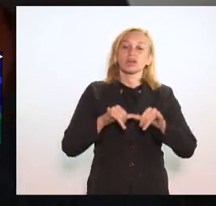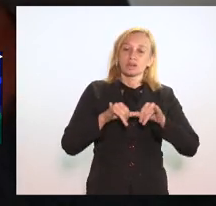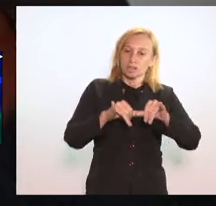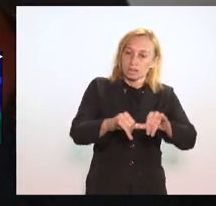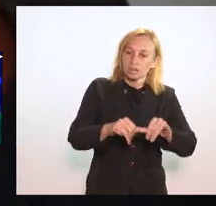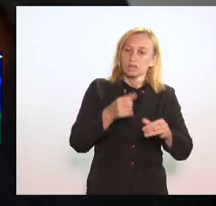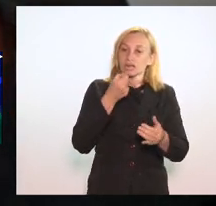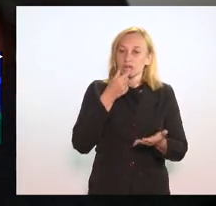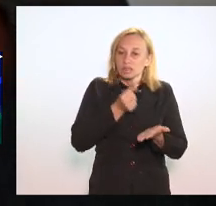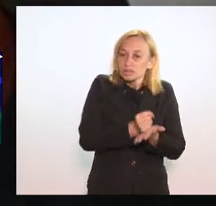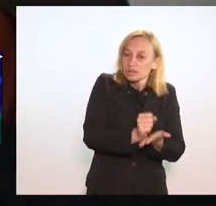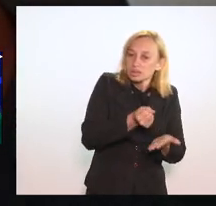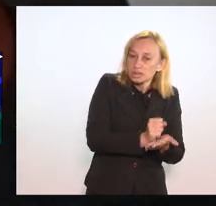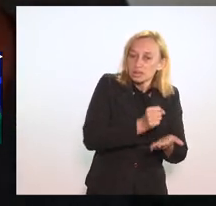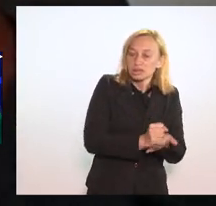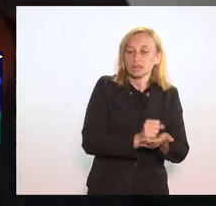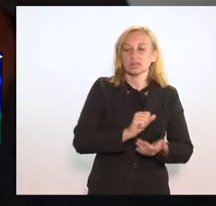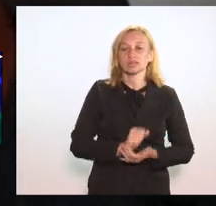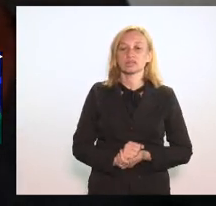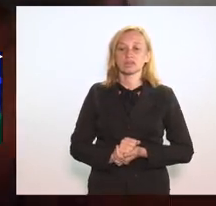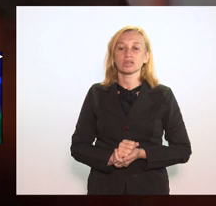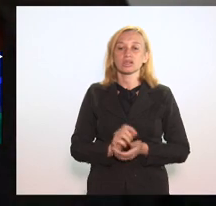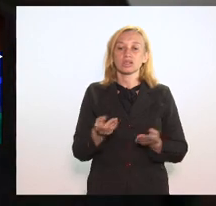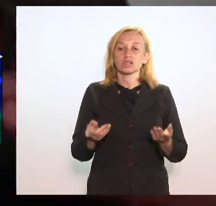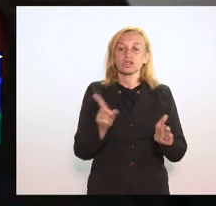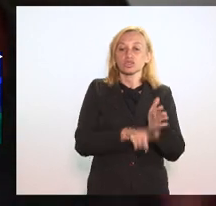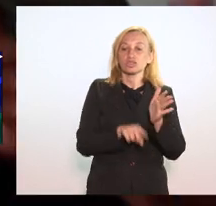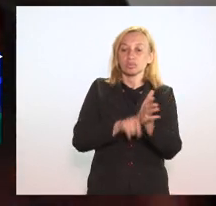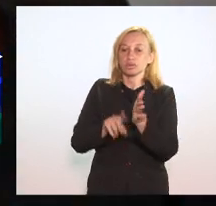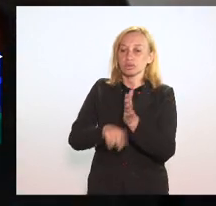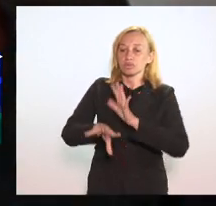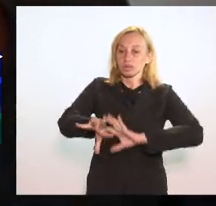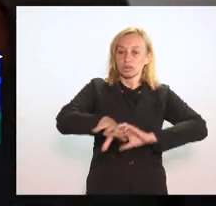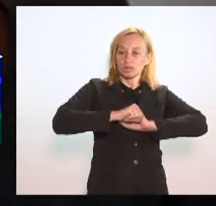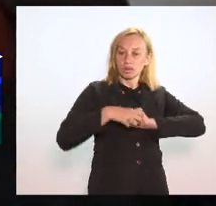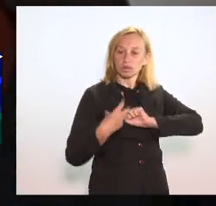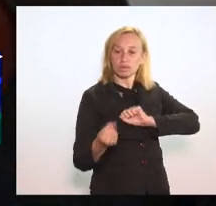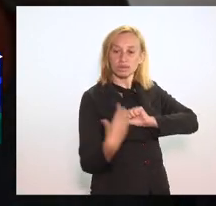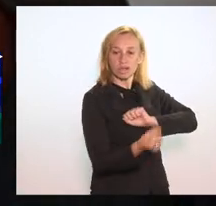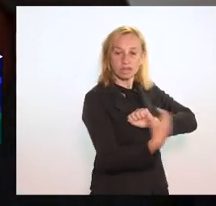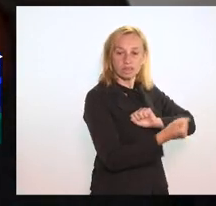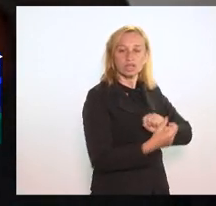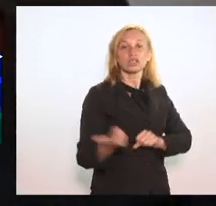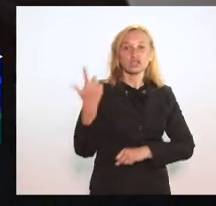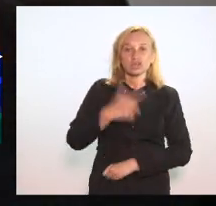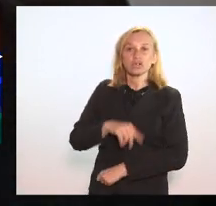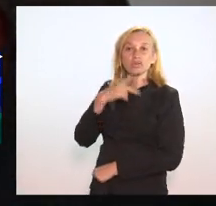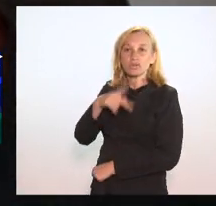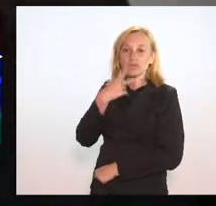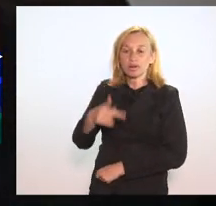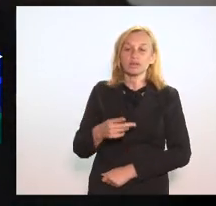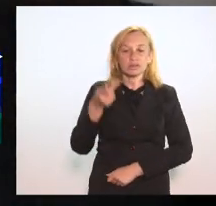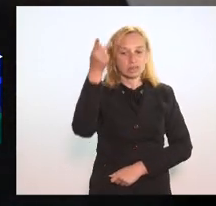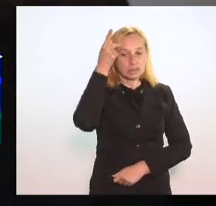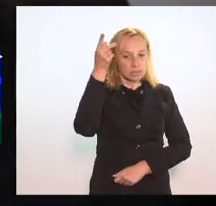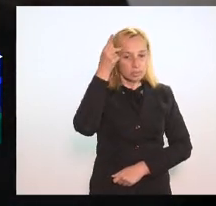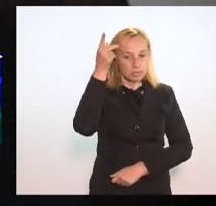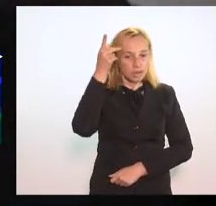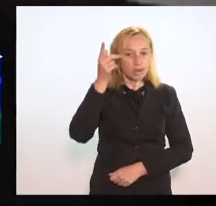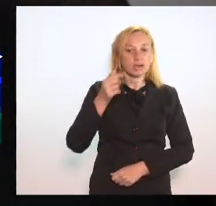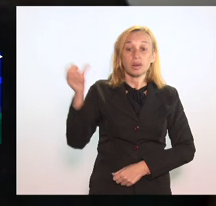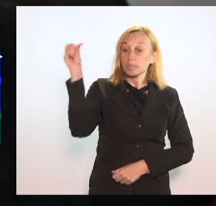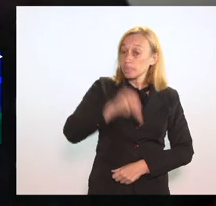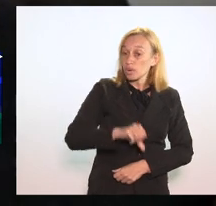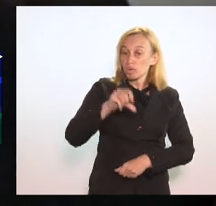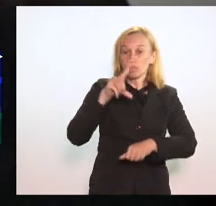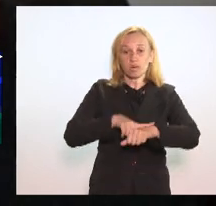aberto aqui mamãe para os outros não tá funcionando tá Vamos diminuir o faltar essa Será uma imagem um aviso coloco São Paulo tá passando